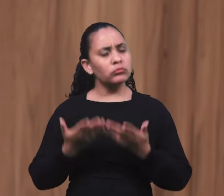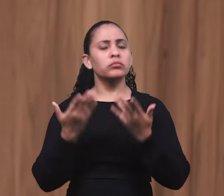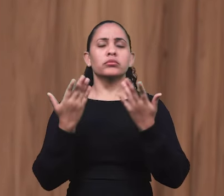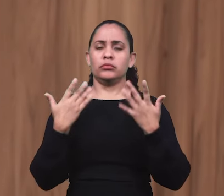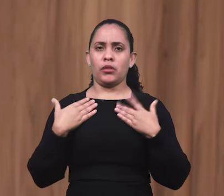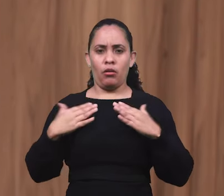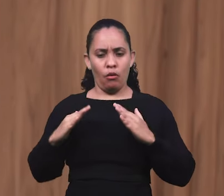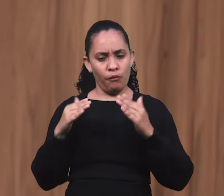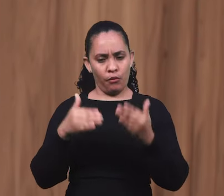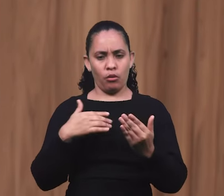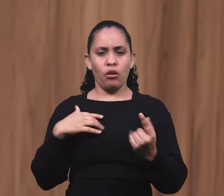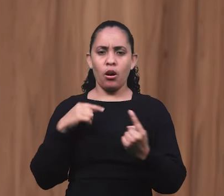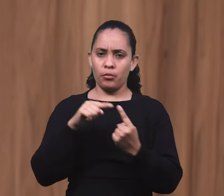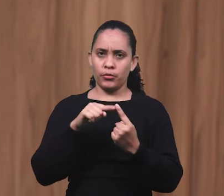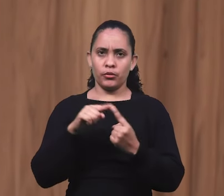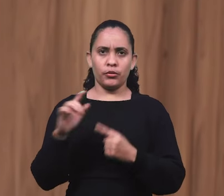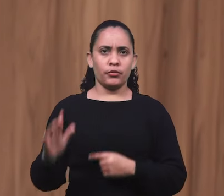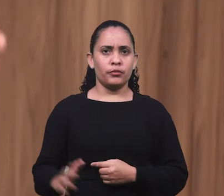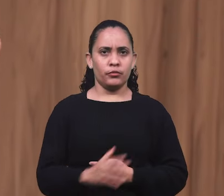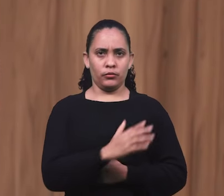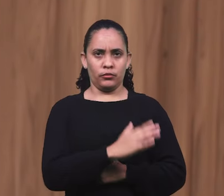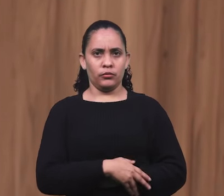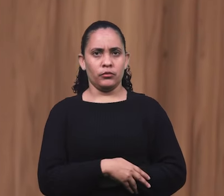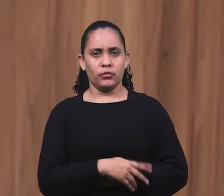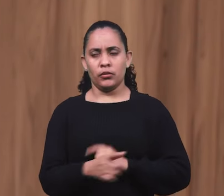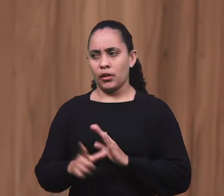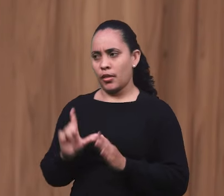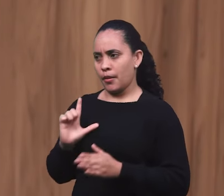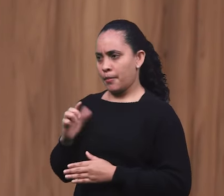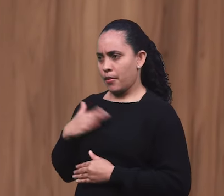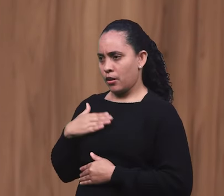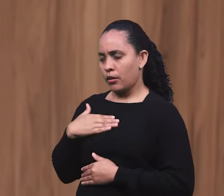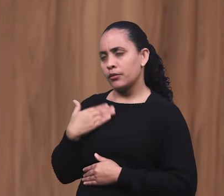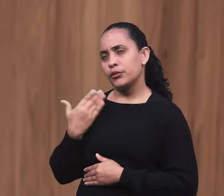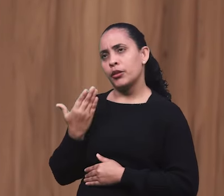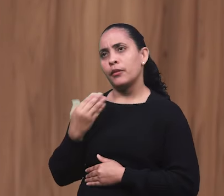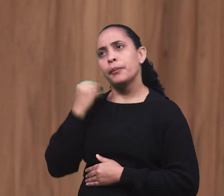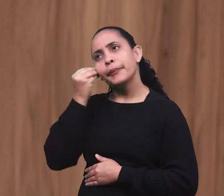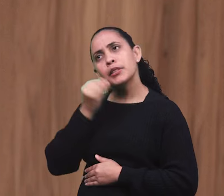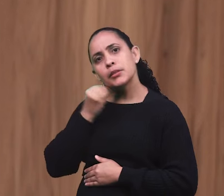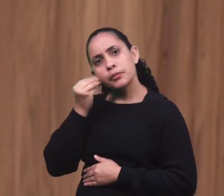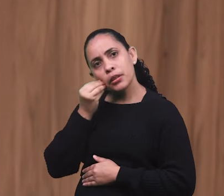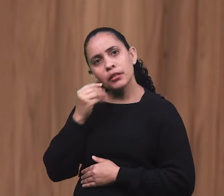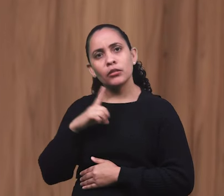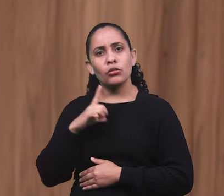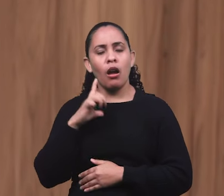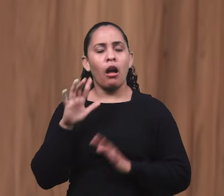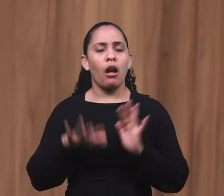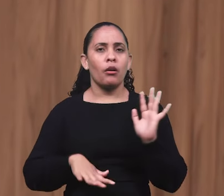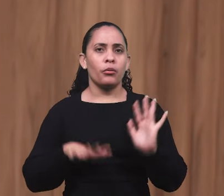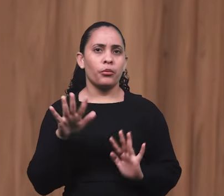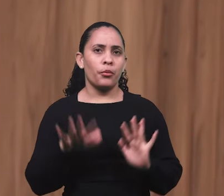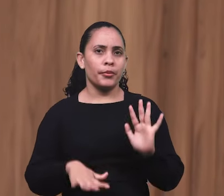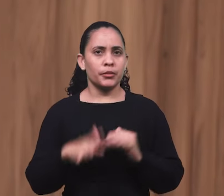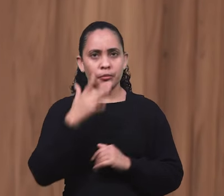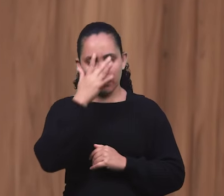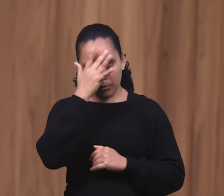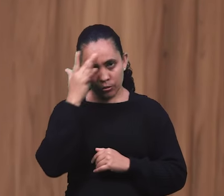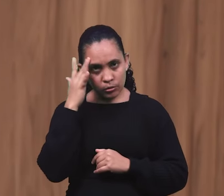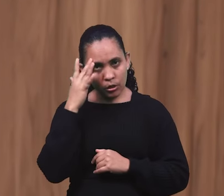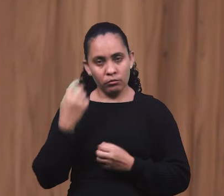a atingir aquele objetivo. Antecipando assim, eu tive na minha experiência, eu tive algumas pessoas que eu